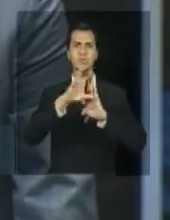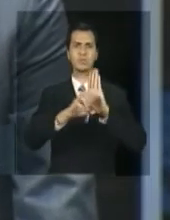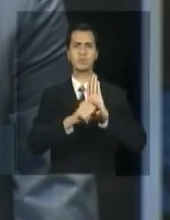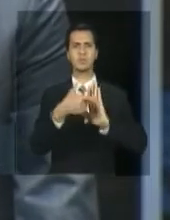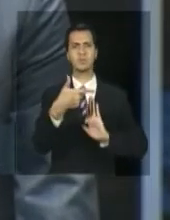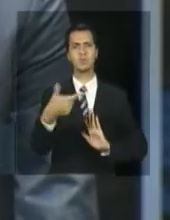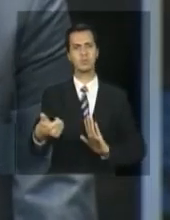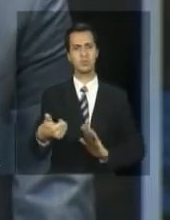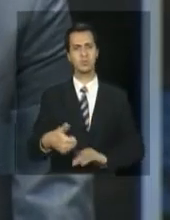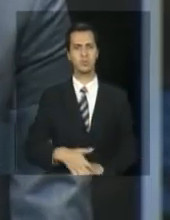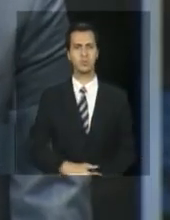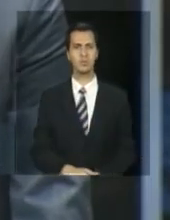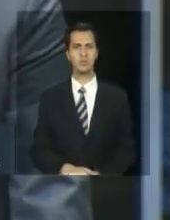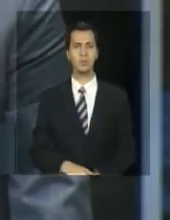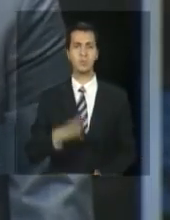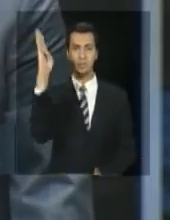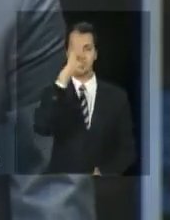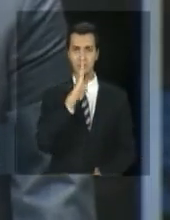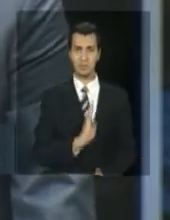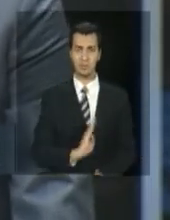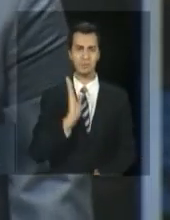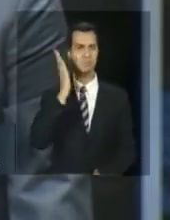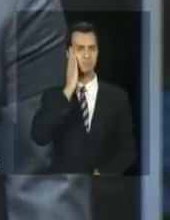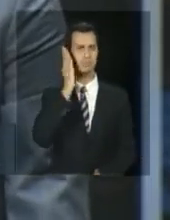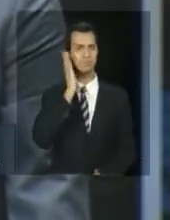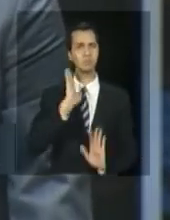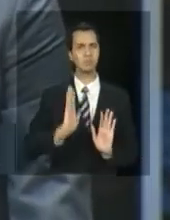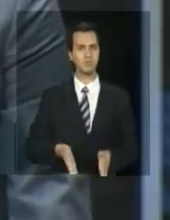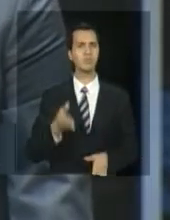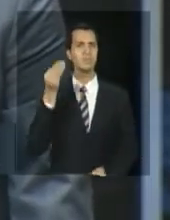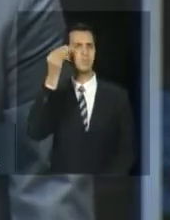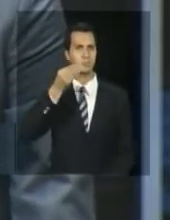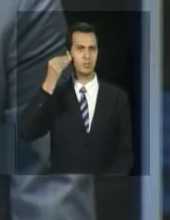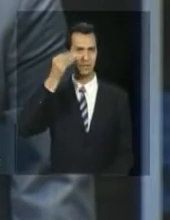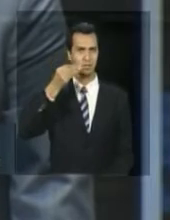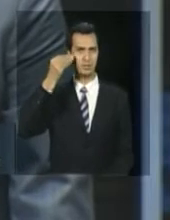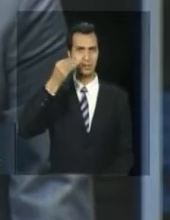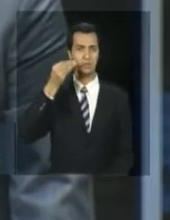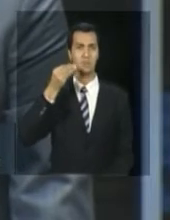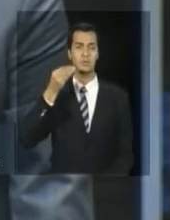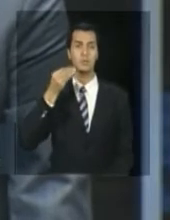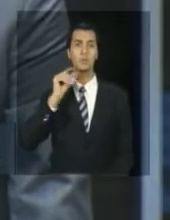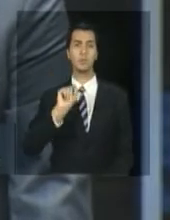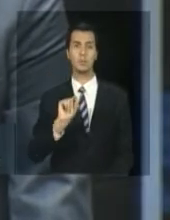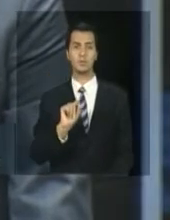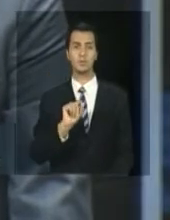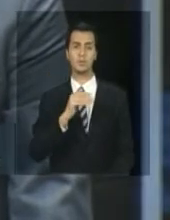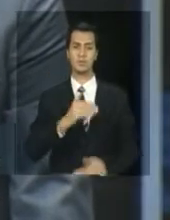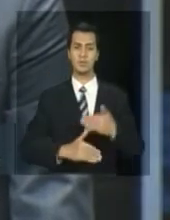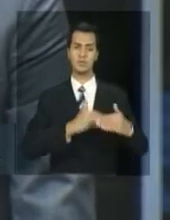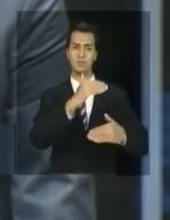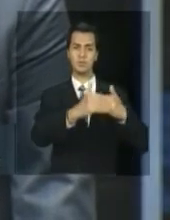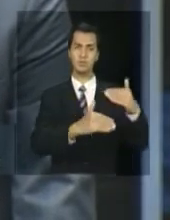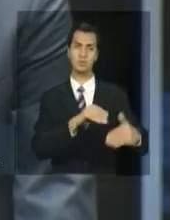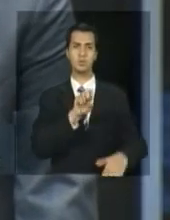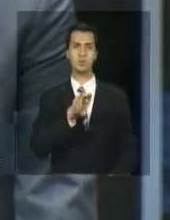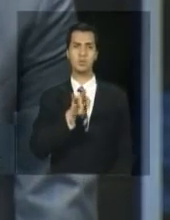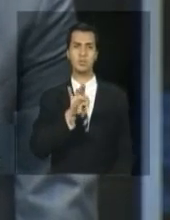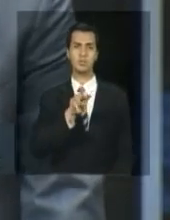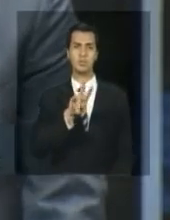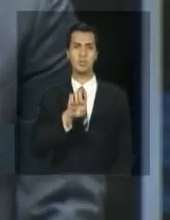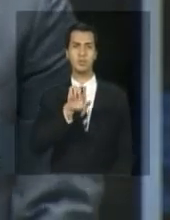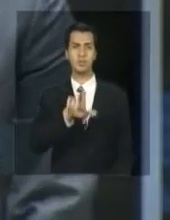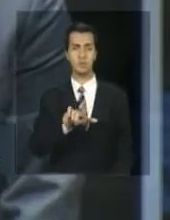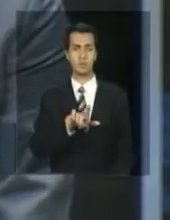XXI. O Brasil sabe, por experiência própria, que o desenvolvimento sustentável é a